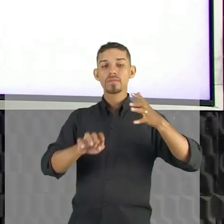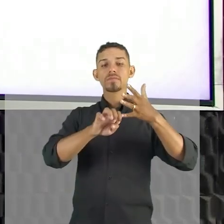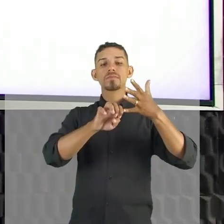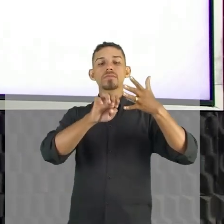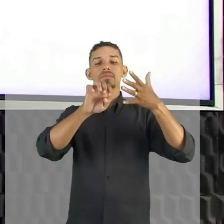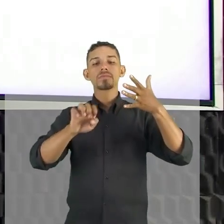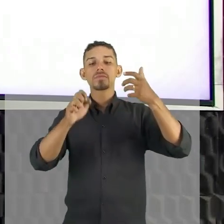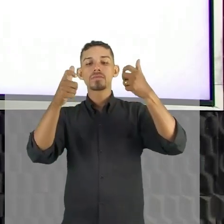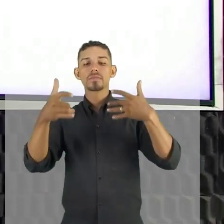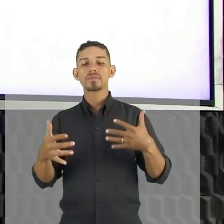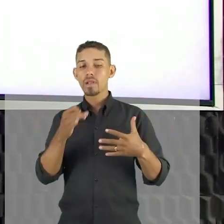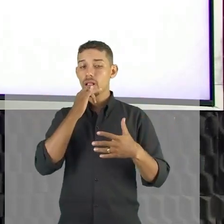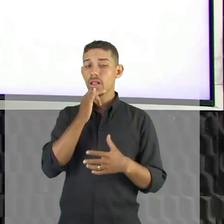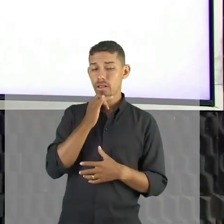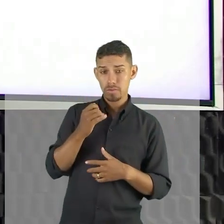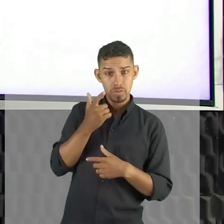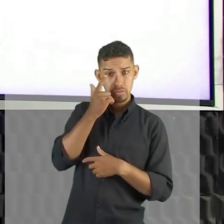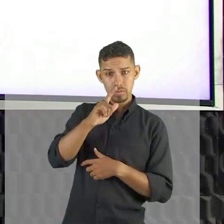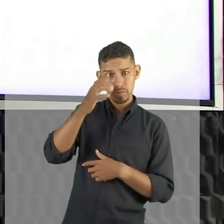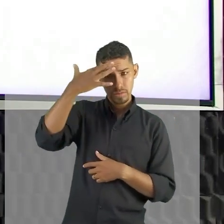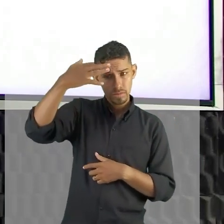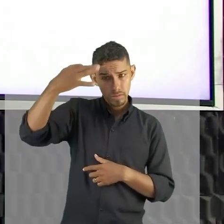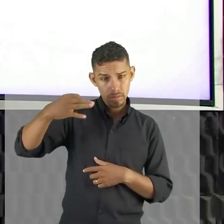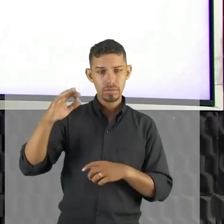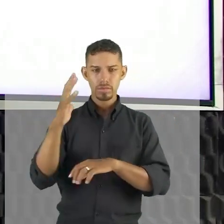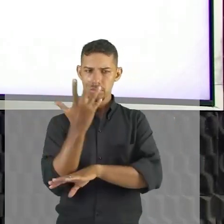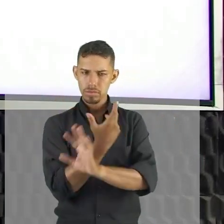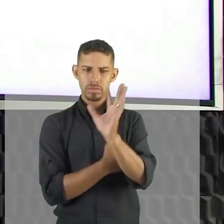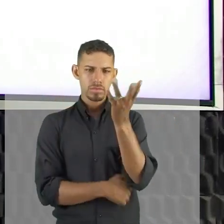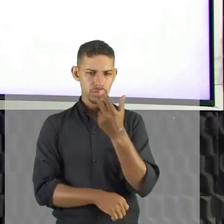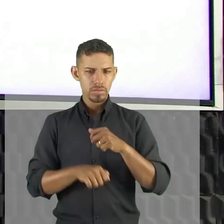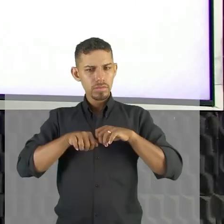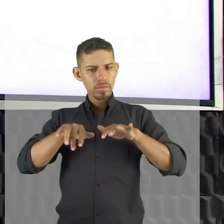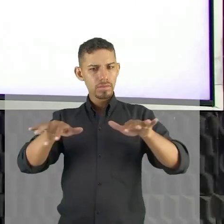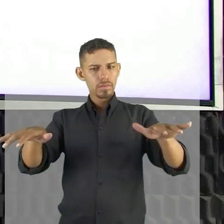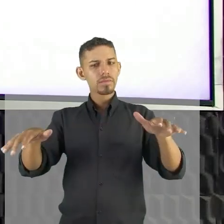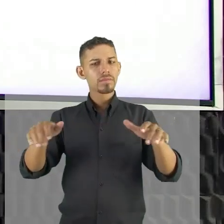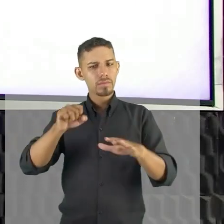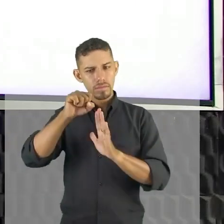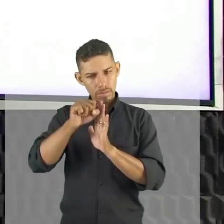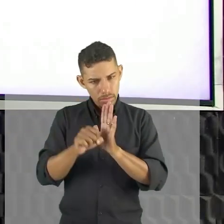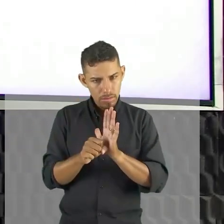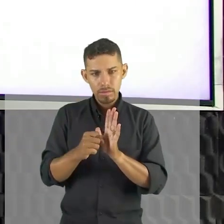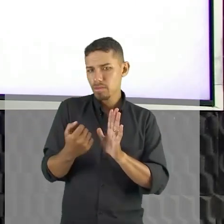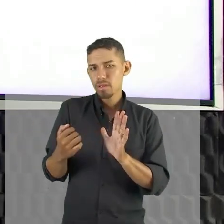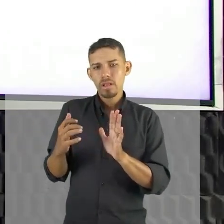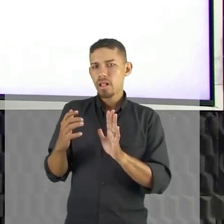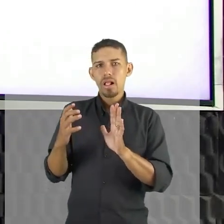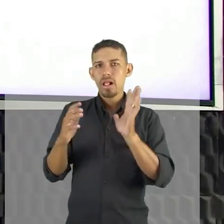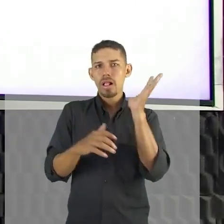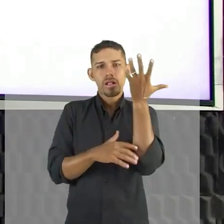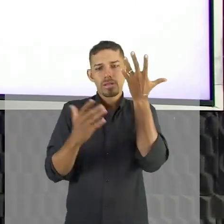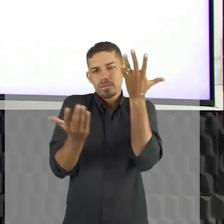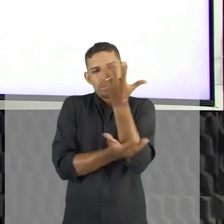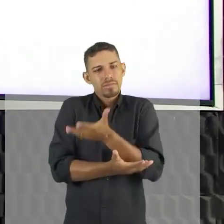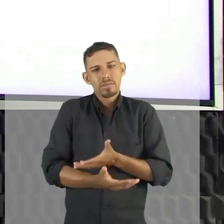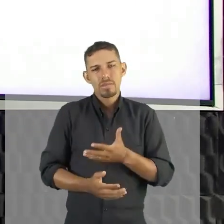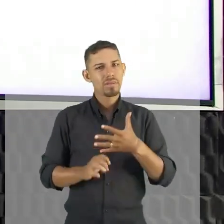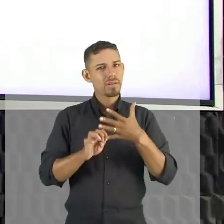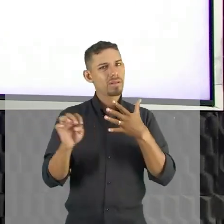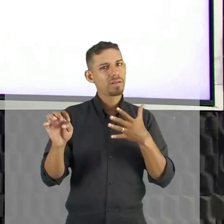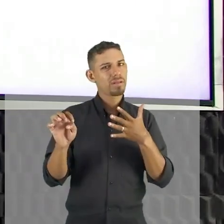ambiental alcançado naquele século, sobretudo devido ao crescimento da cultura cafeeira, sendo a devastação da Mata Atlântica. É outra alternativa que